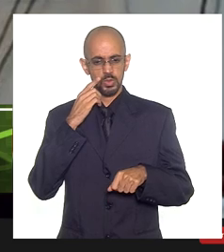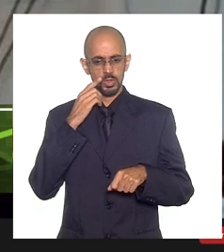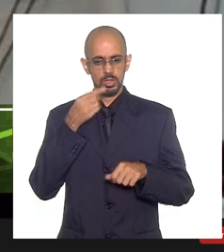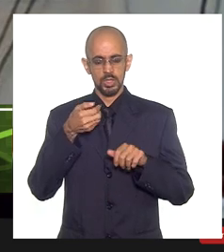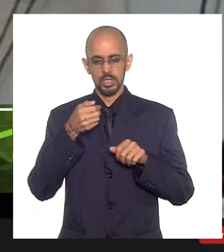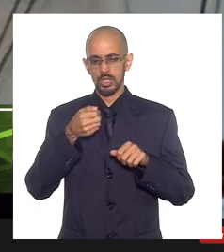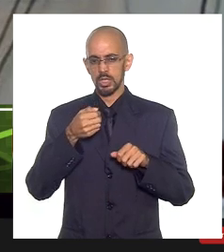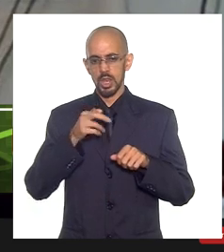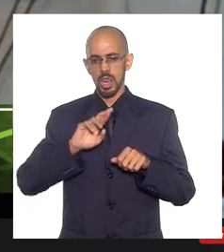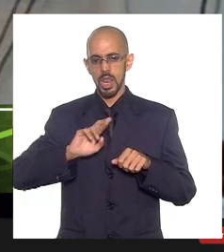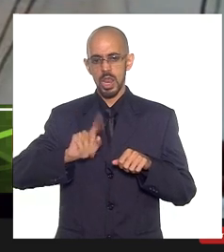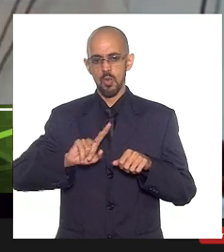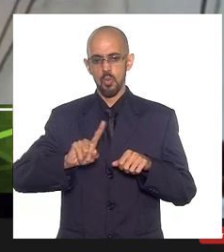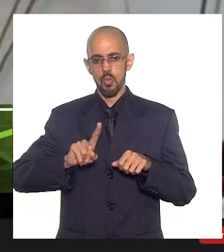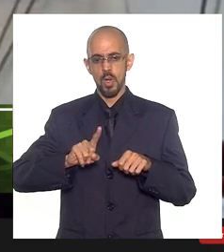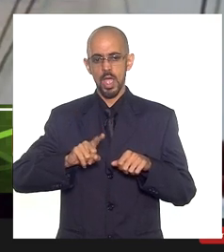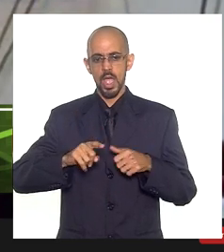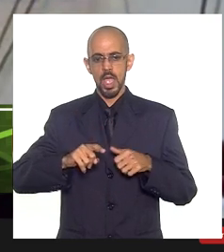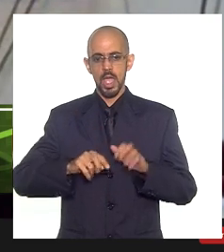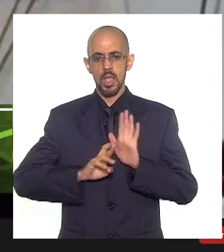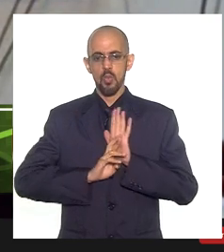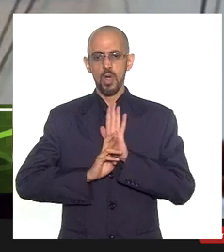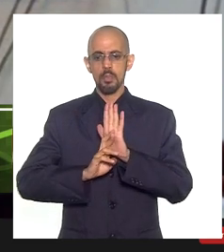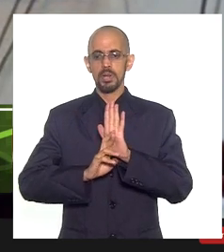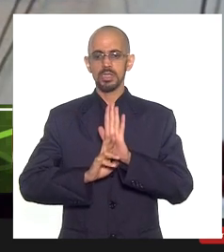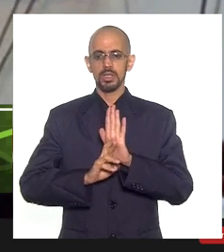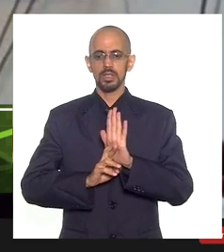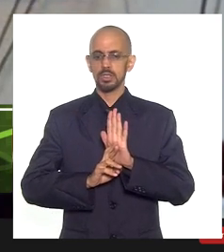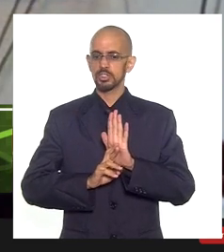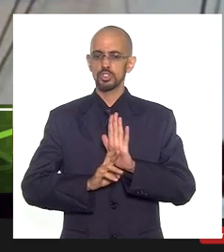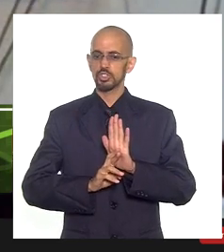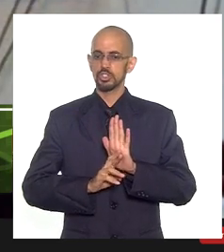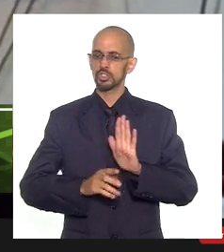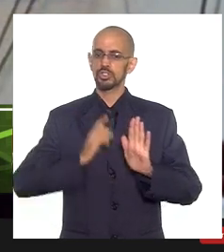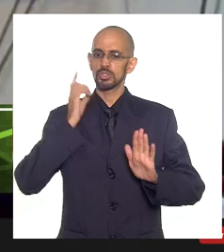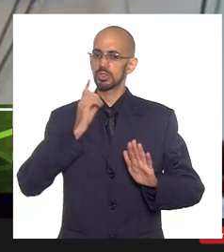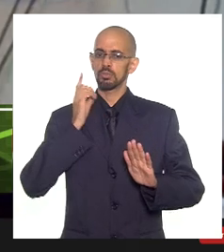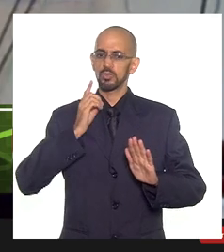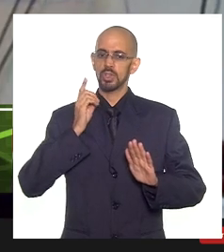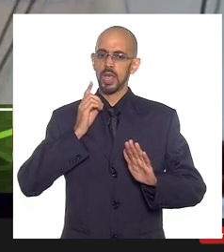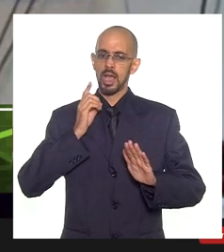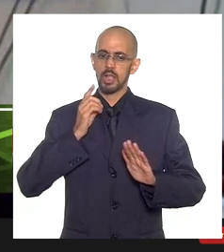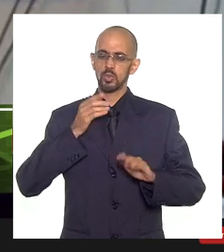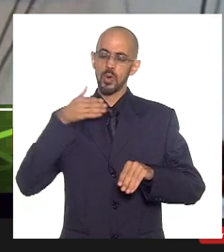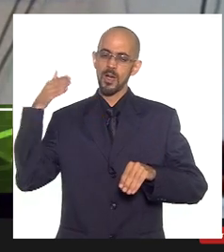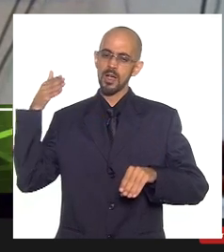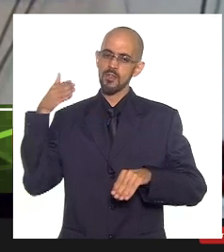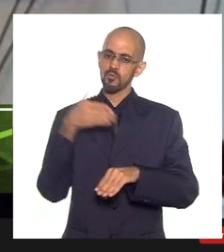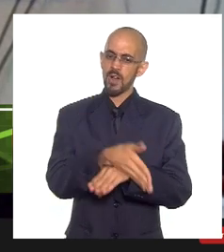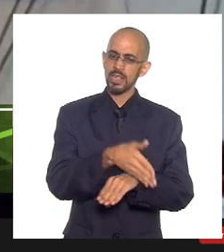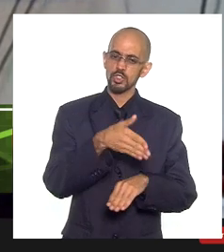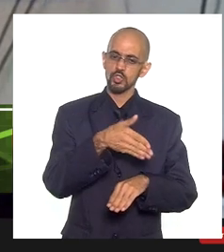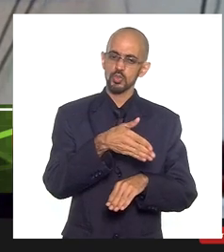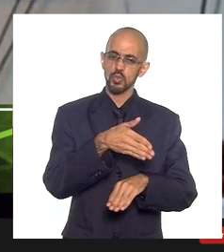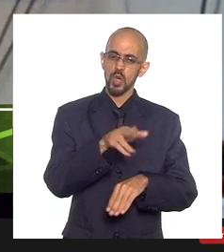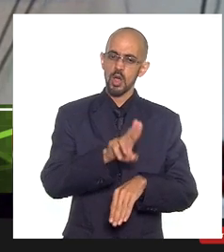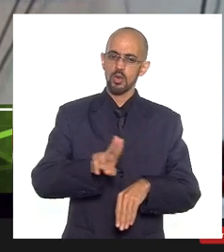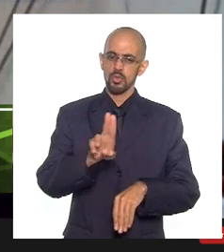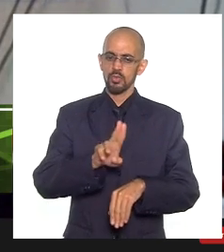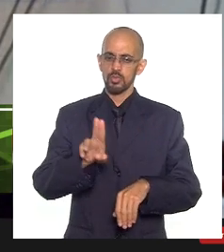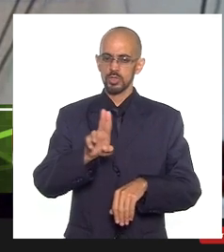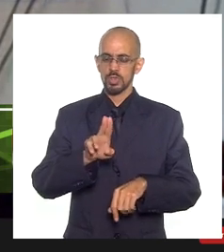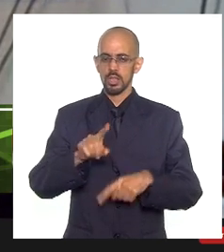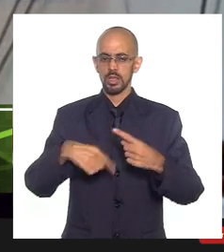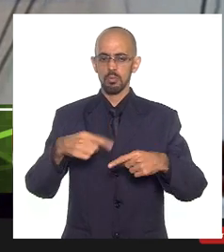parlamentares que não diz respeito às suas atribuições parlamentares invadiu a universidade logo após um